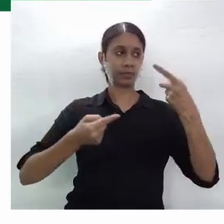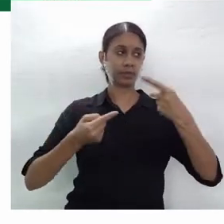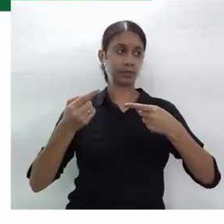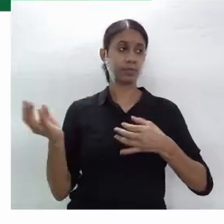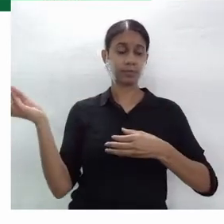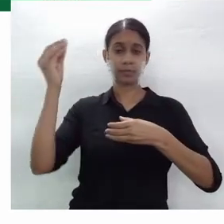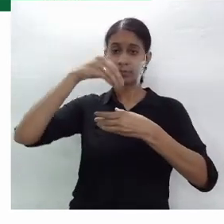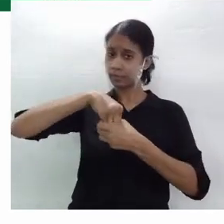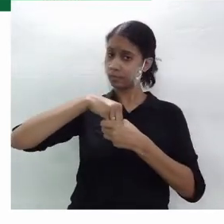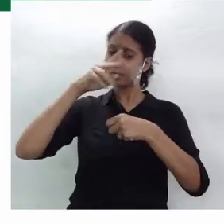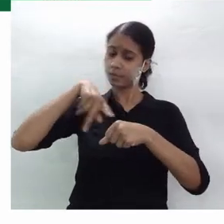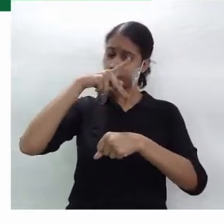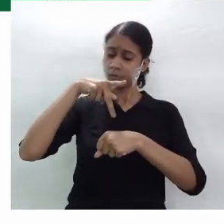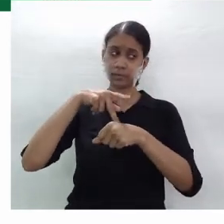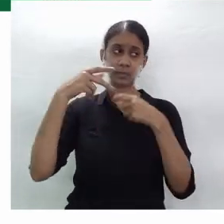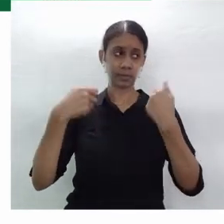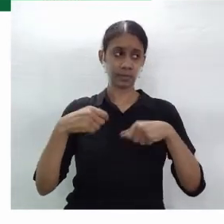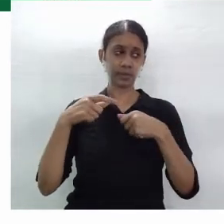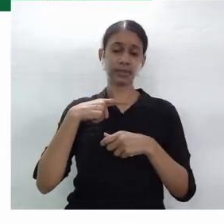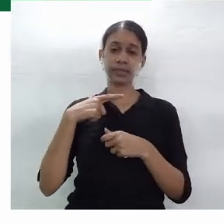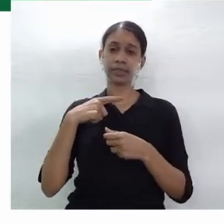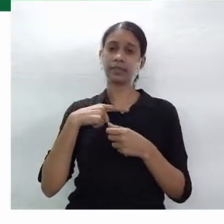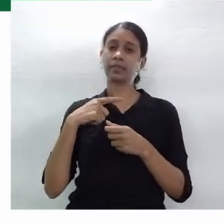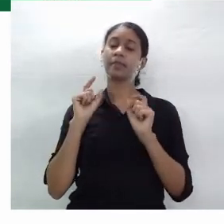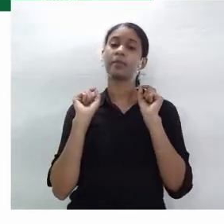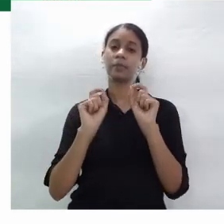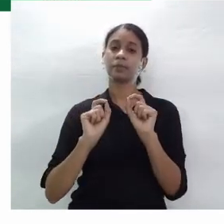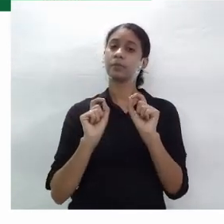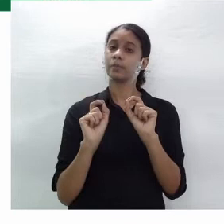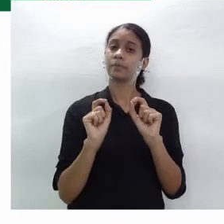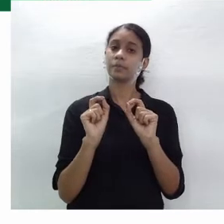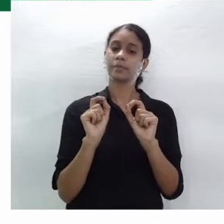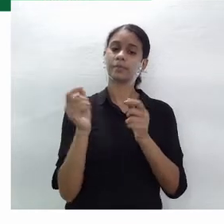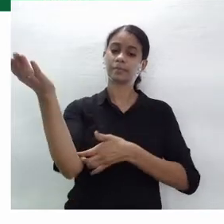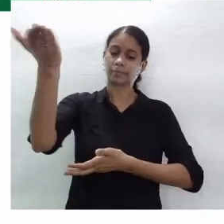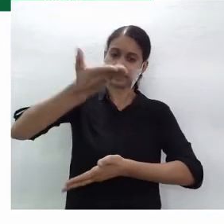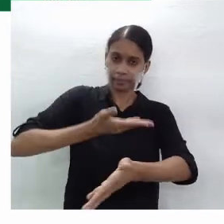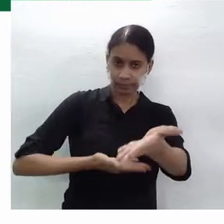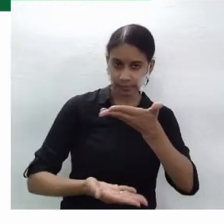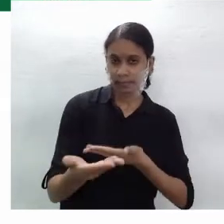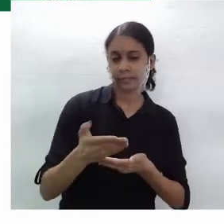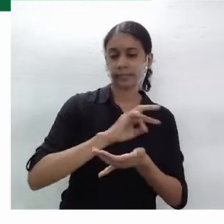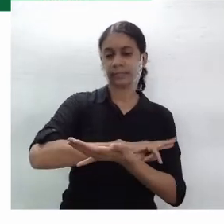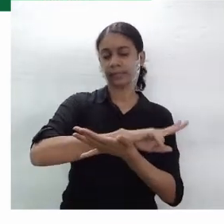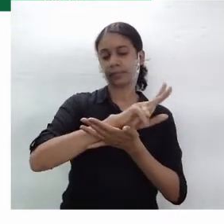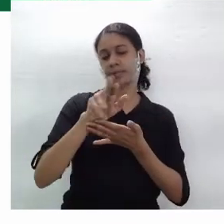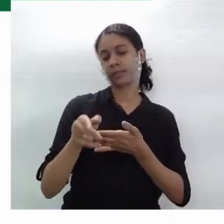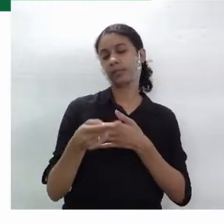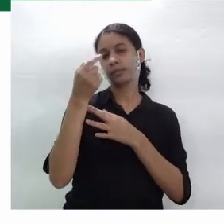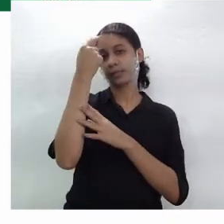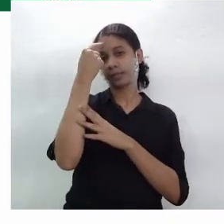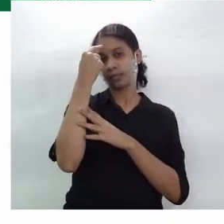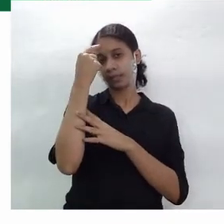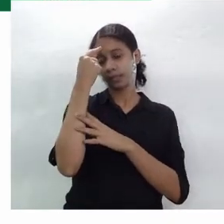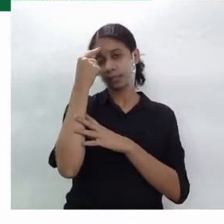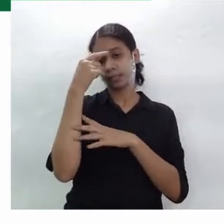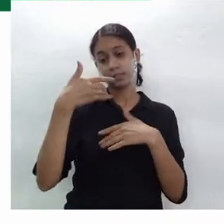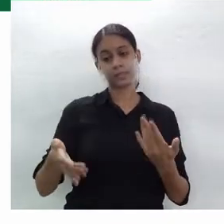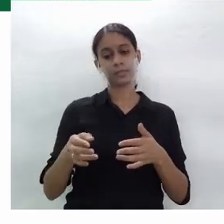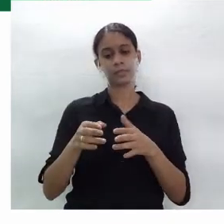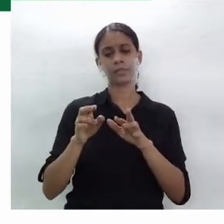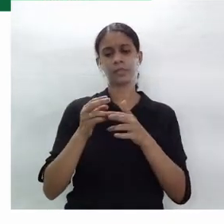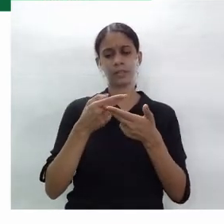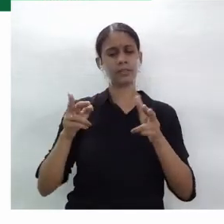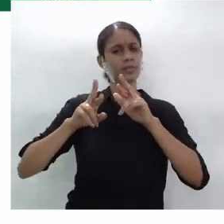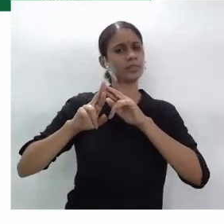país, tem que estar validado as relações de diferentes ideologias. O contraditório